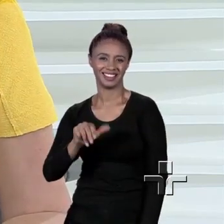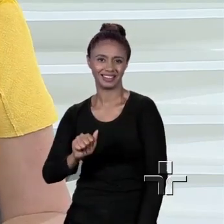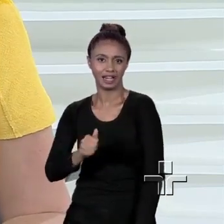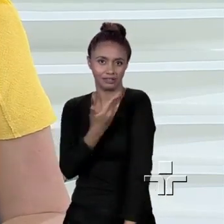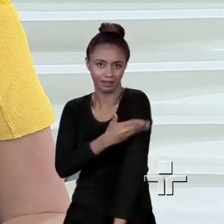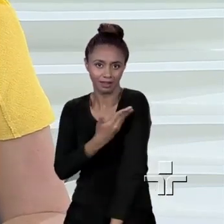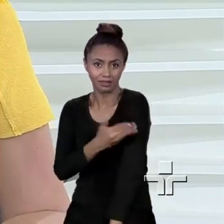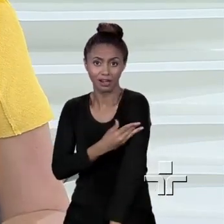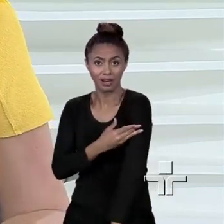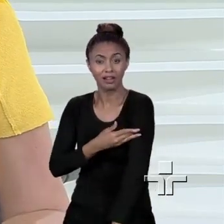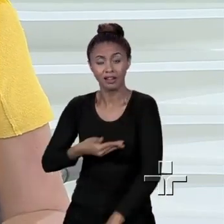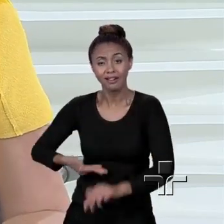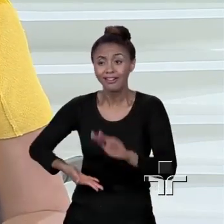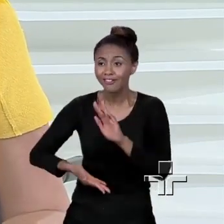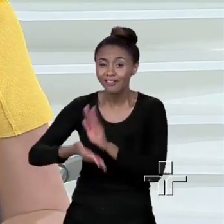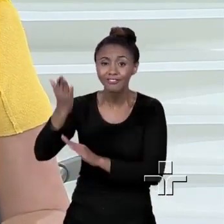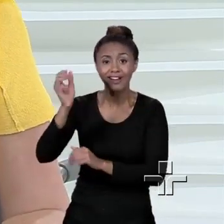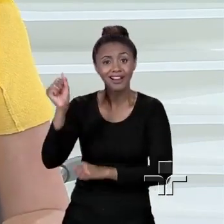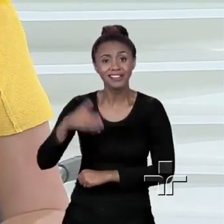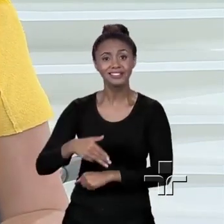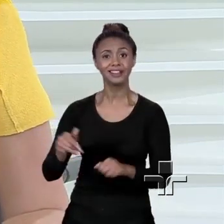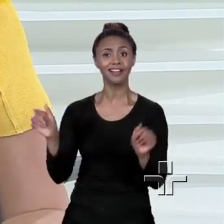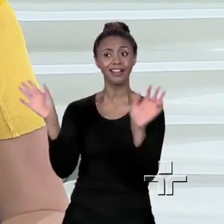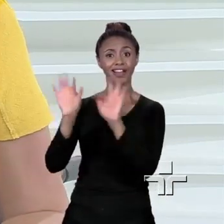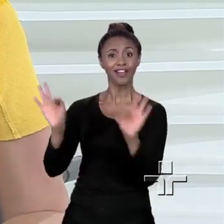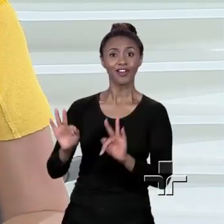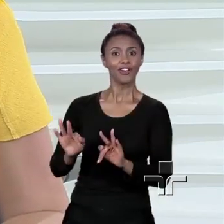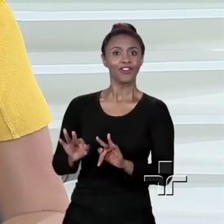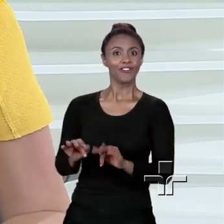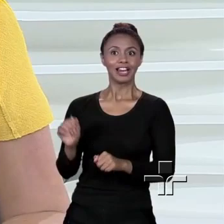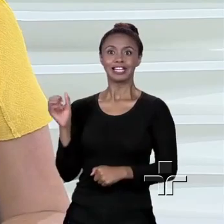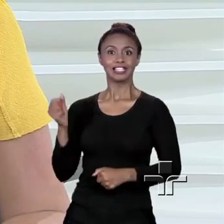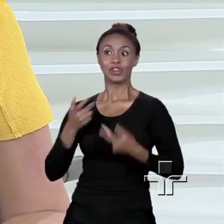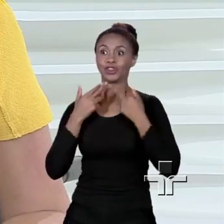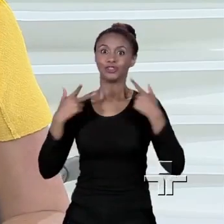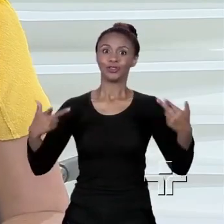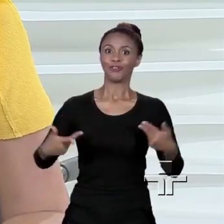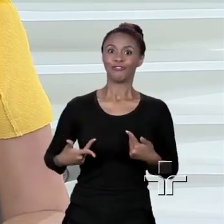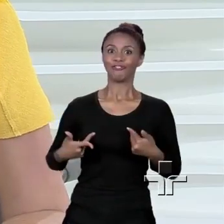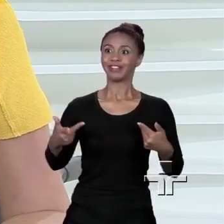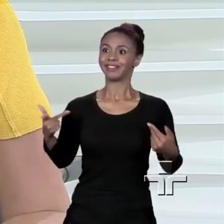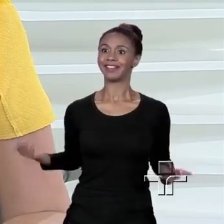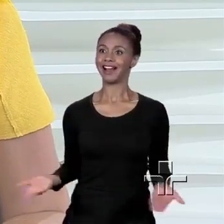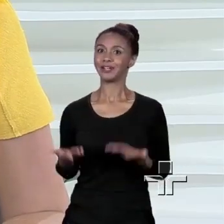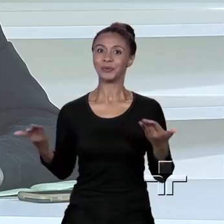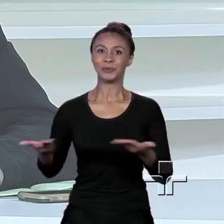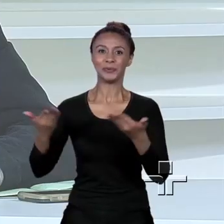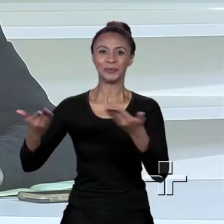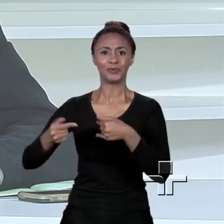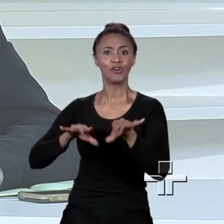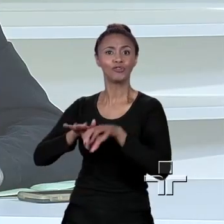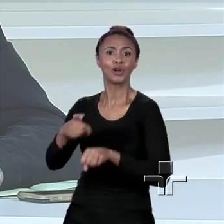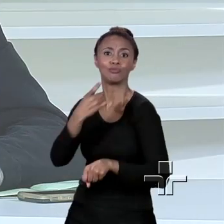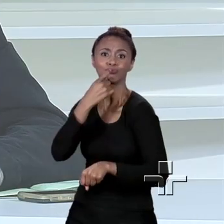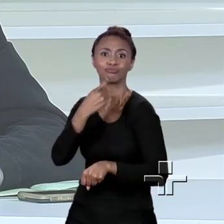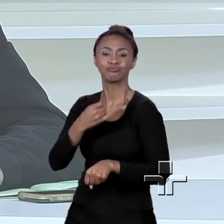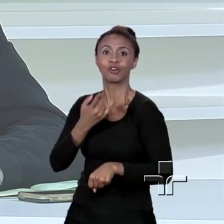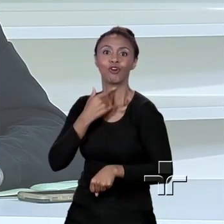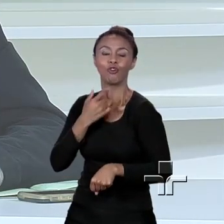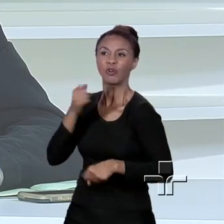felizes. Vão felizes e vão levar essa energia, sabe, de recém-formados, de vontade